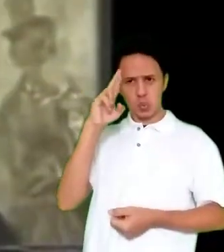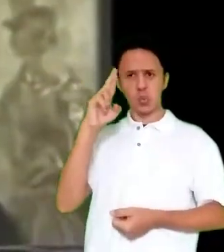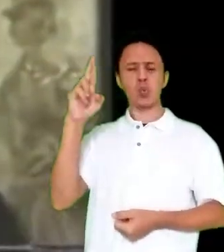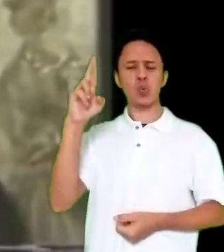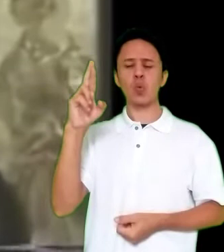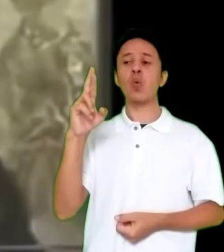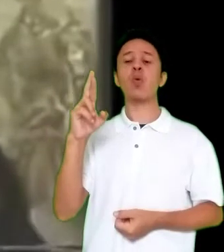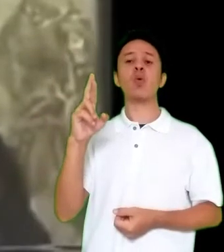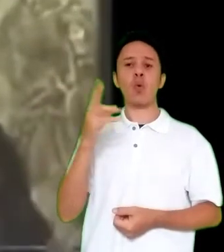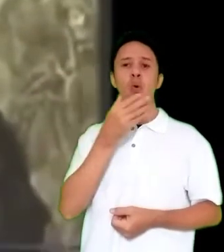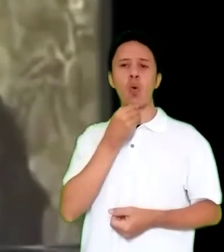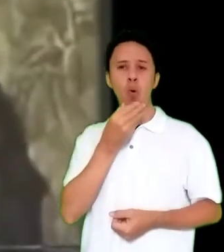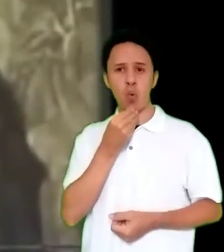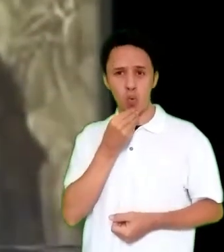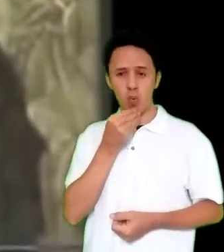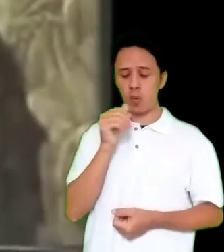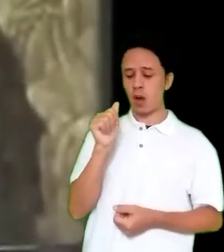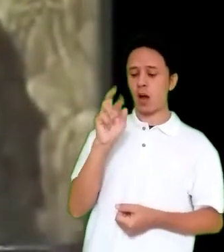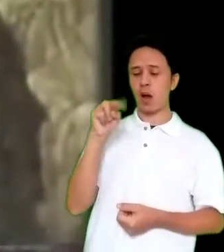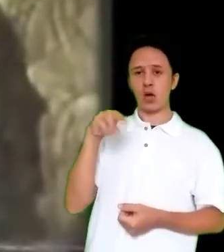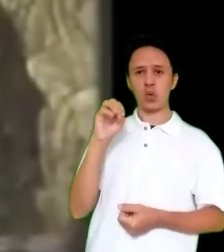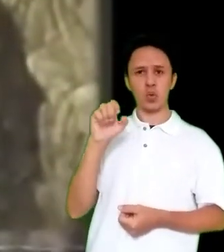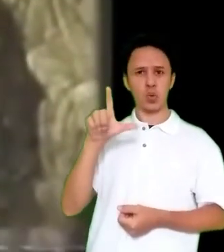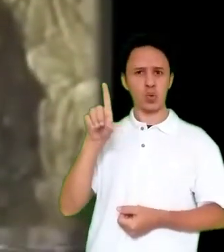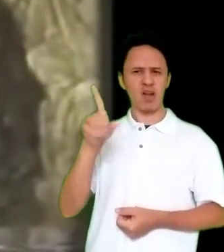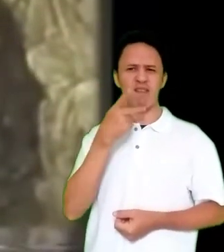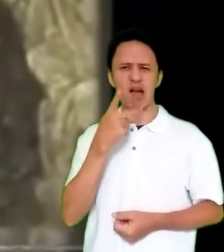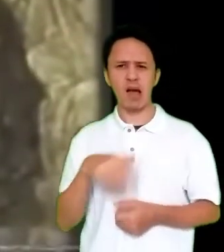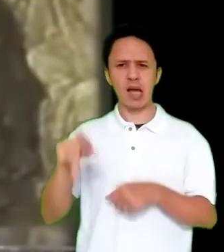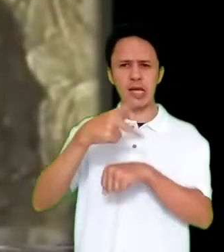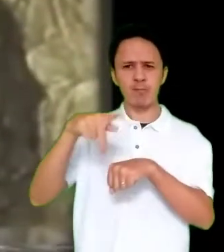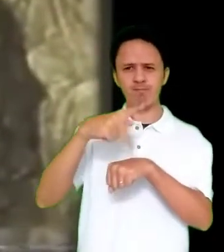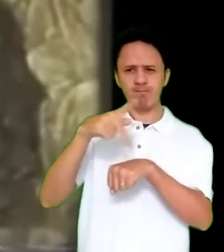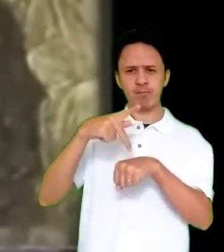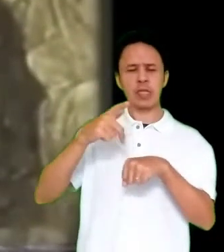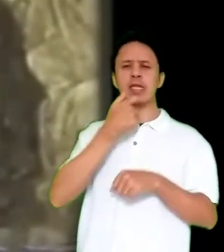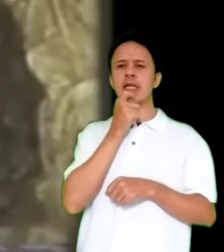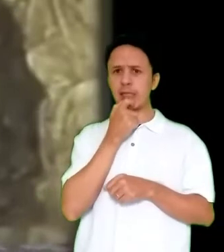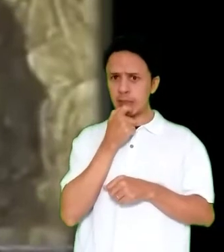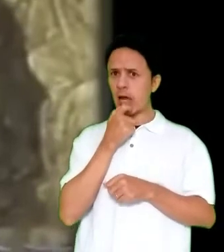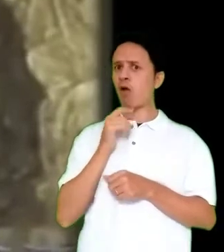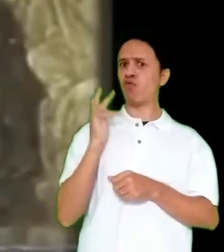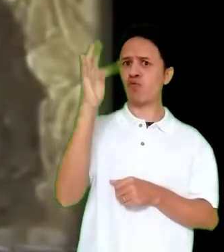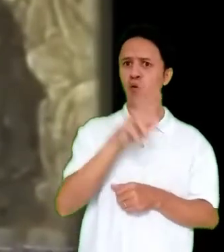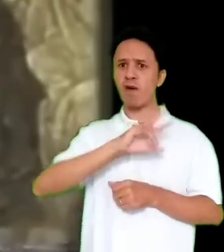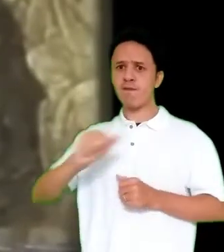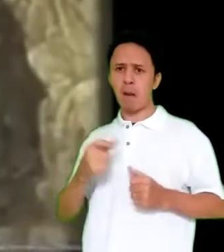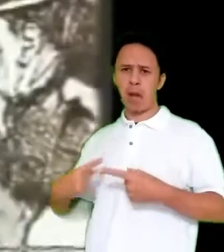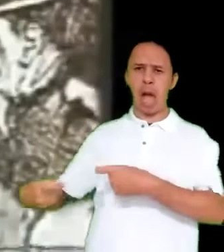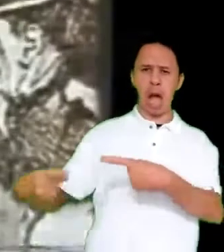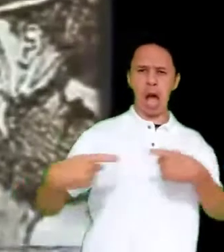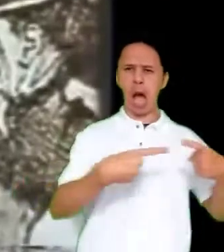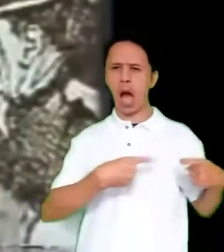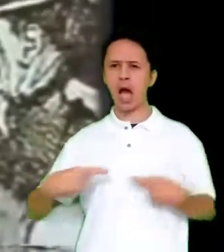Segundo o Dr. Arnold, o problema social era dramático e a Inglaterra seria fatalmente tragada por uma revolução civil sangrenta.